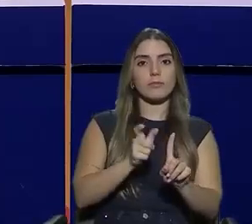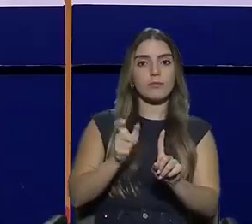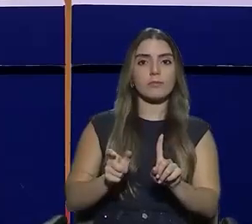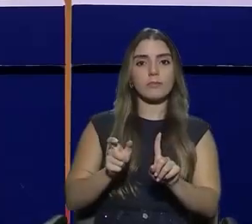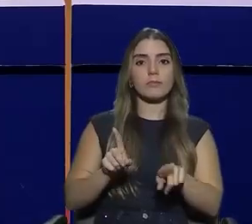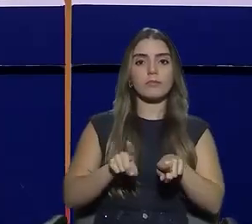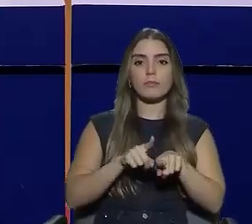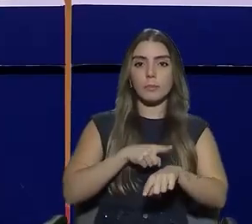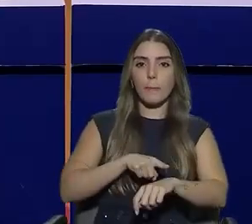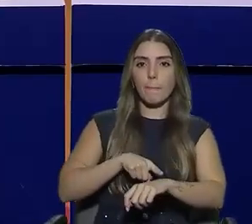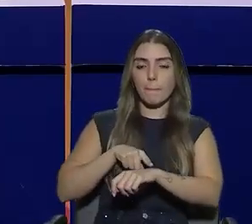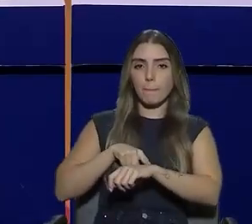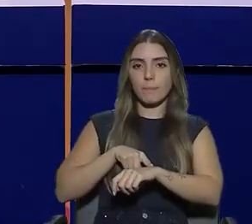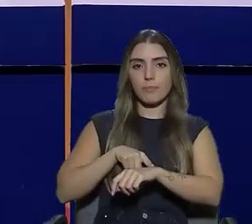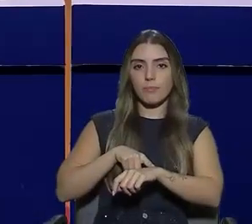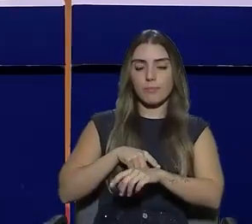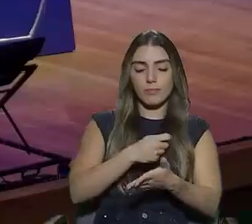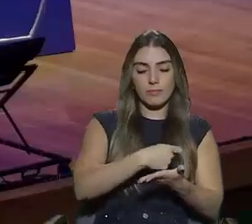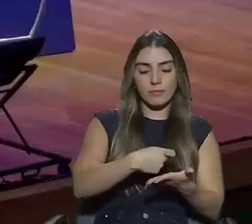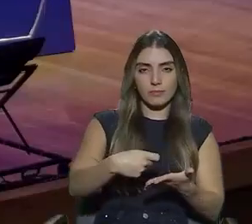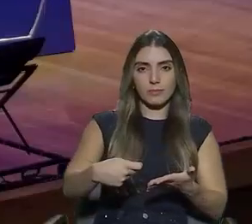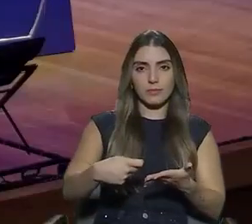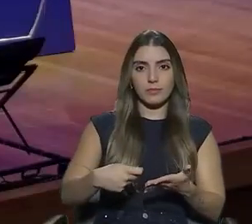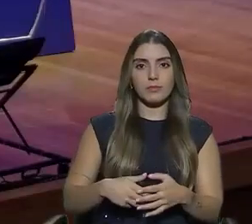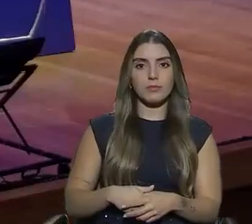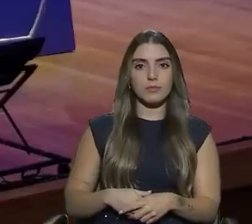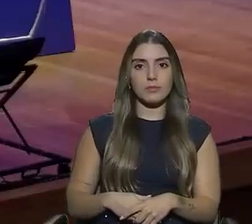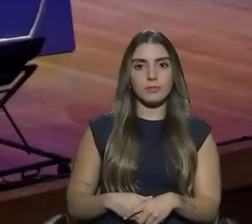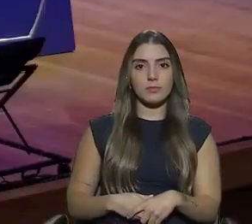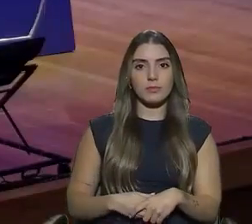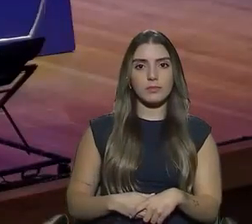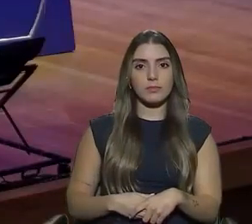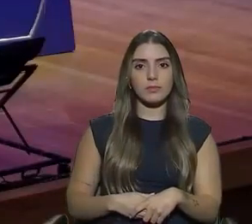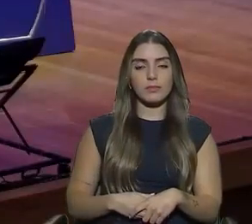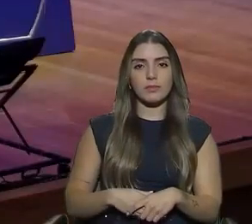outras passagens que eu vou fazendo de acordo com a minha escrita. Obrigada.